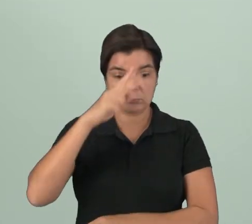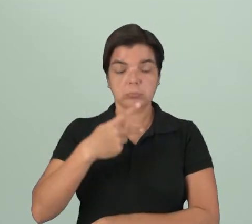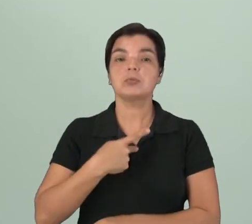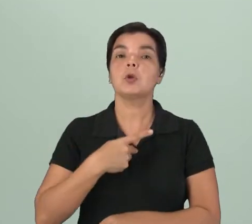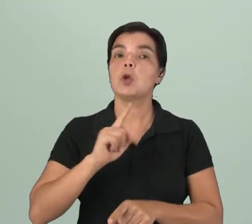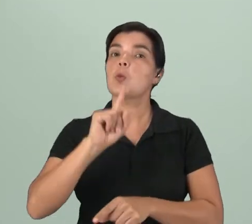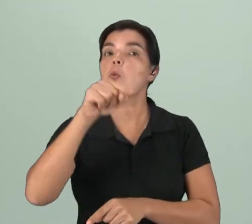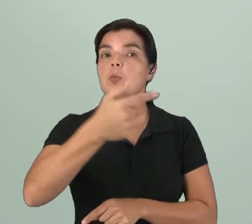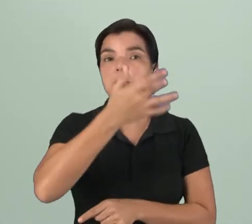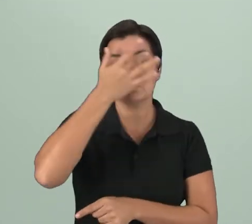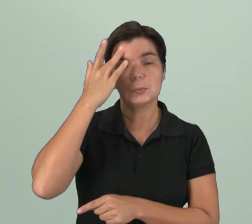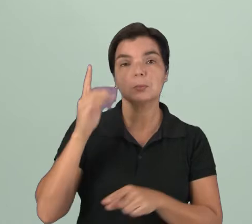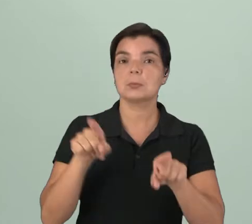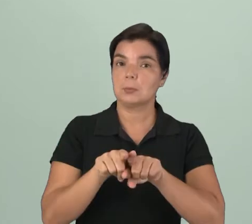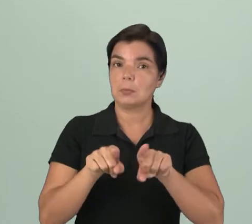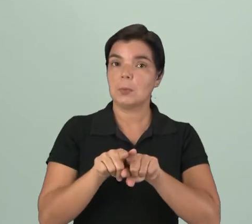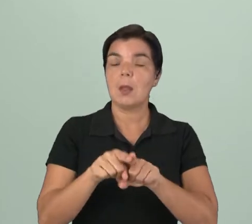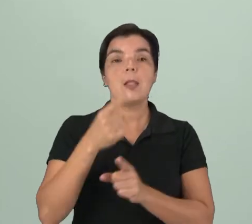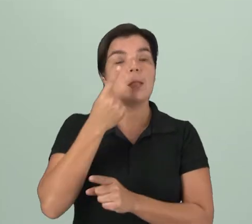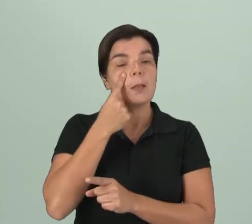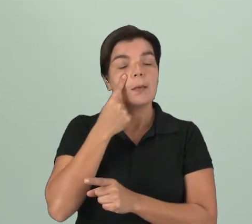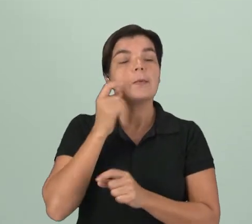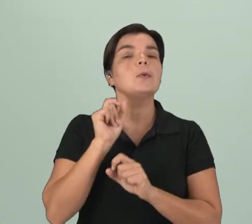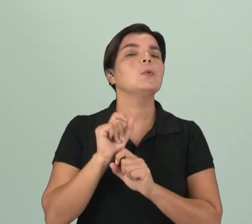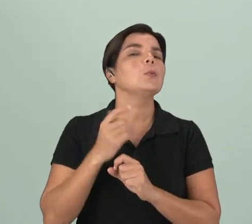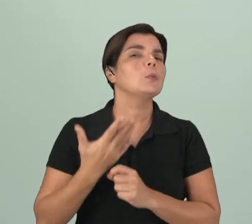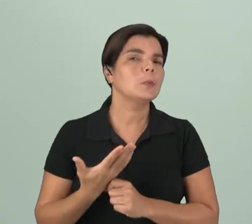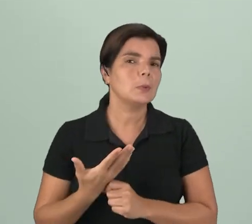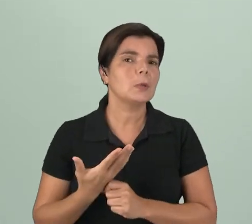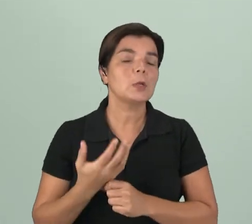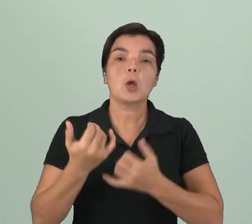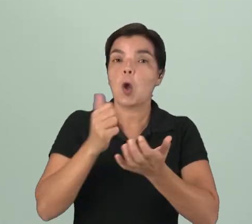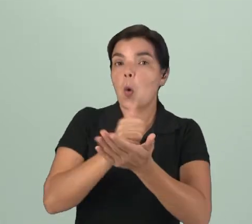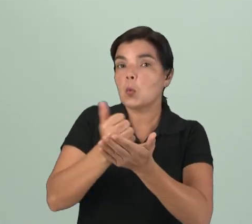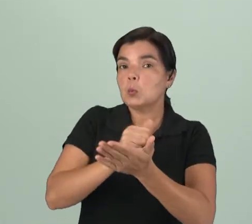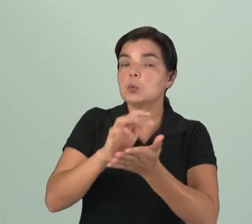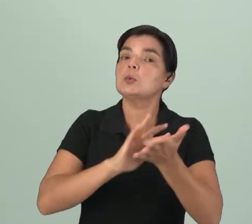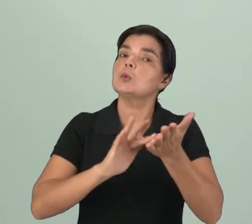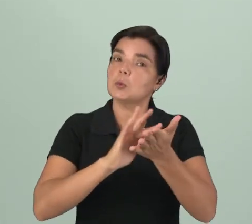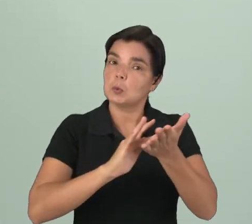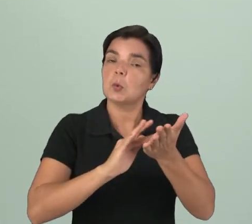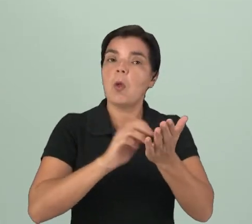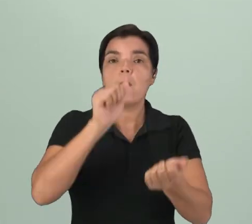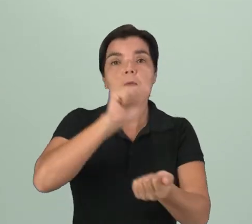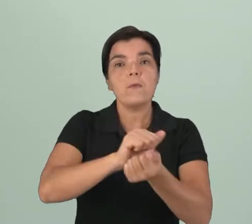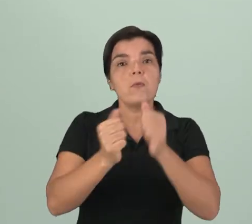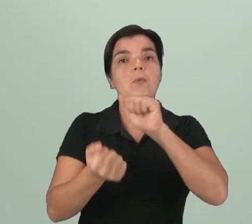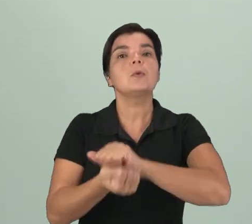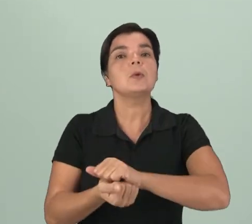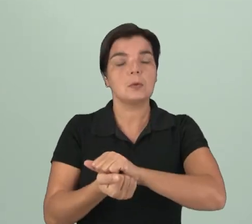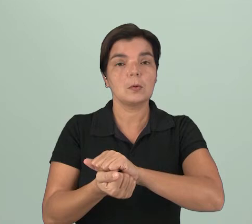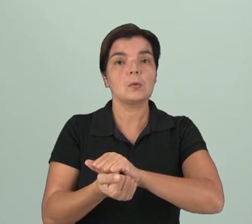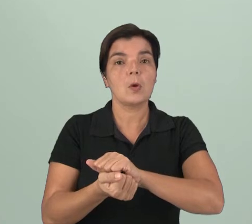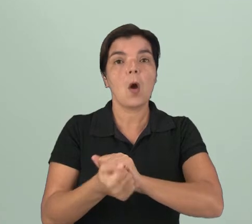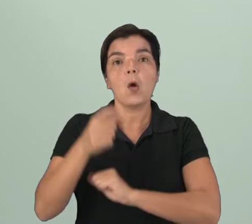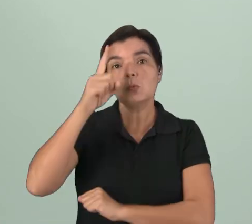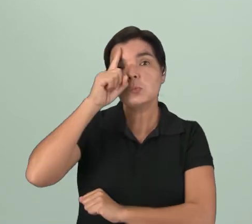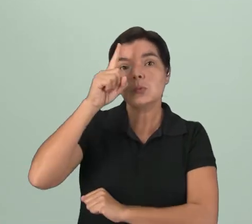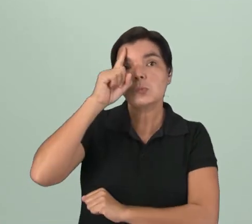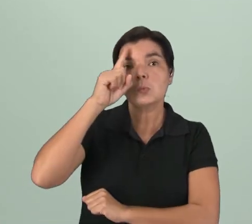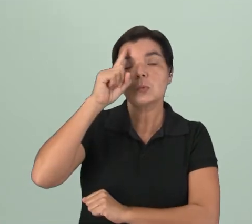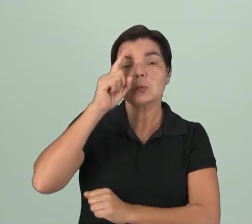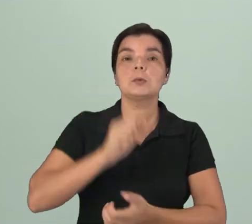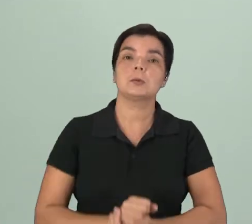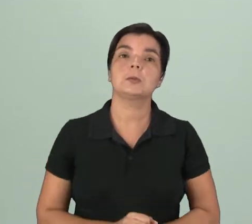e com o próximo, né? Então a gente vai ver que os jogos digitais eles foram se adaptando ao nosso